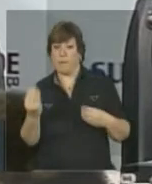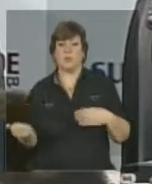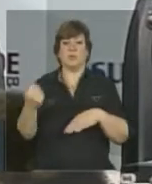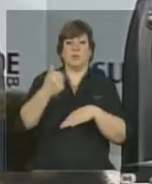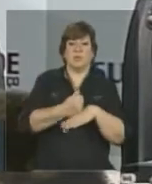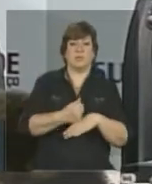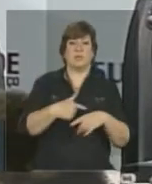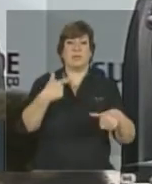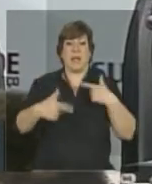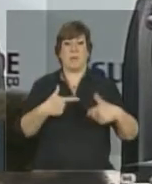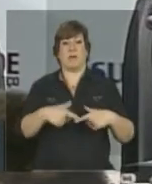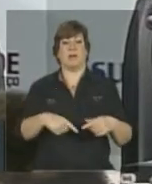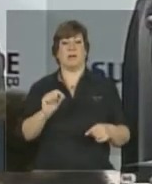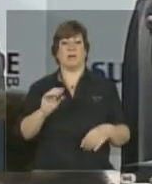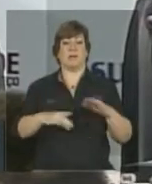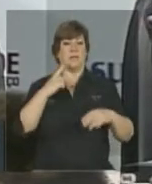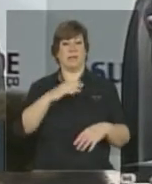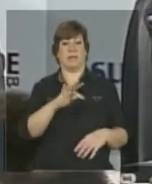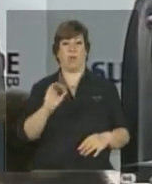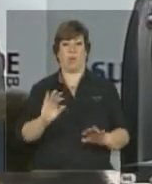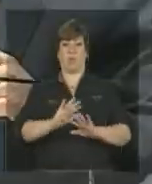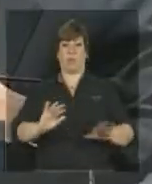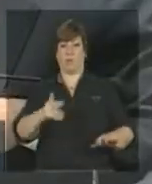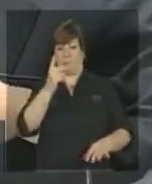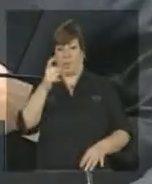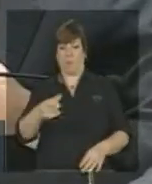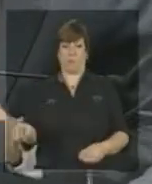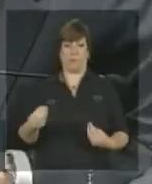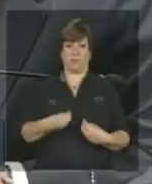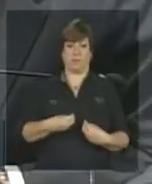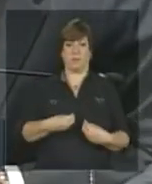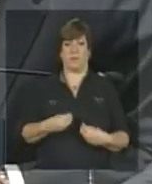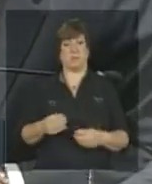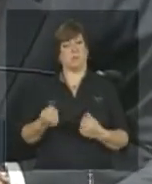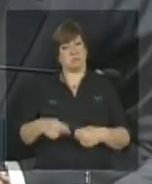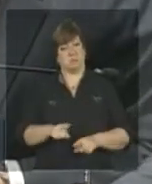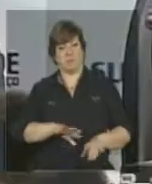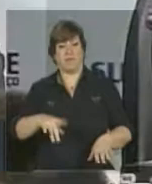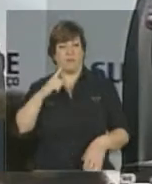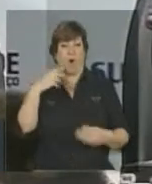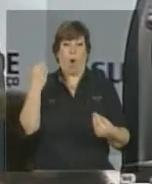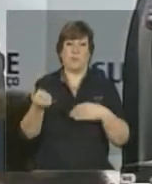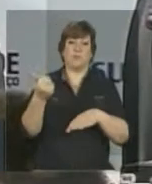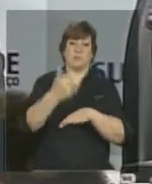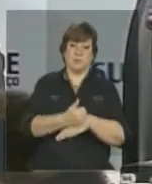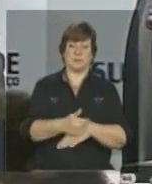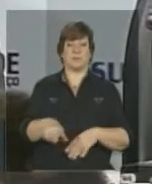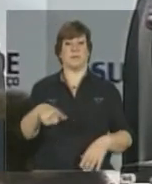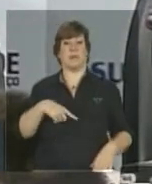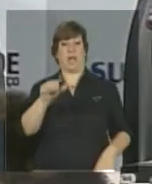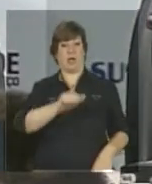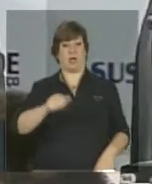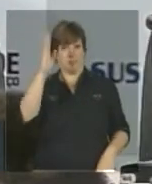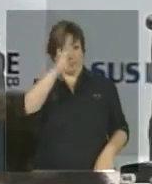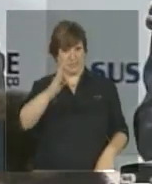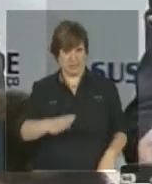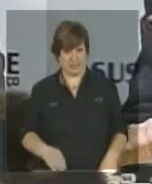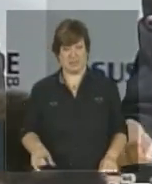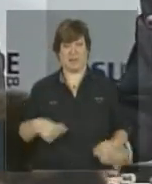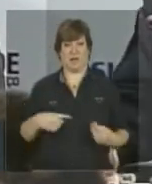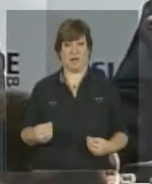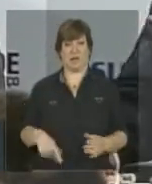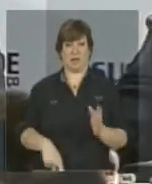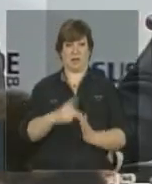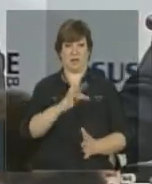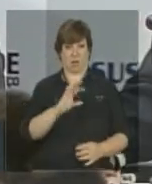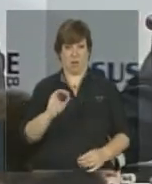independentes da realização de um transplante humano. Então, nós, como a Sociedade Brasileira, a Associação Brasileira de Transplantes de Órgãos, nós